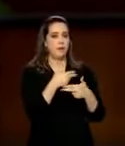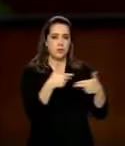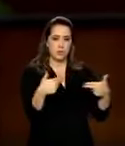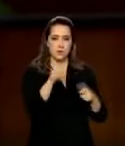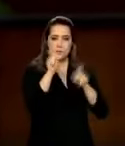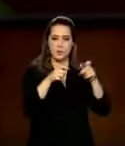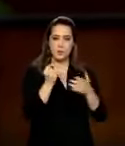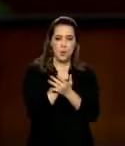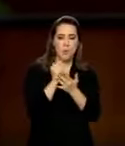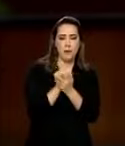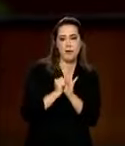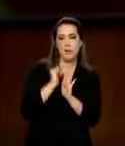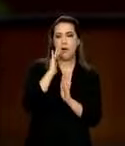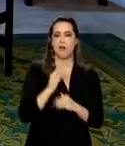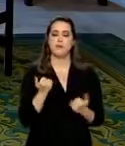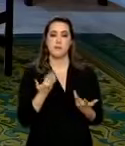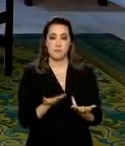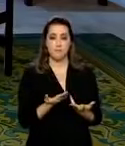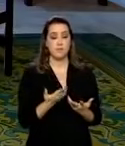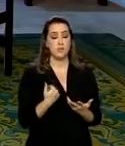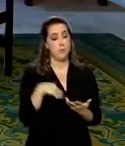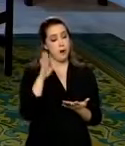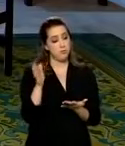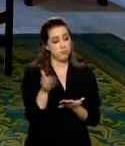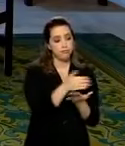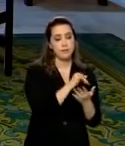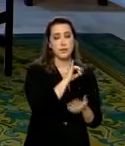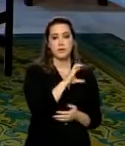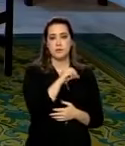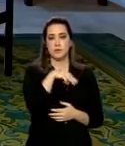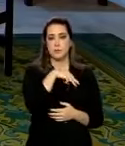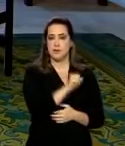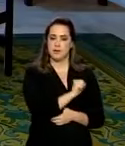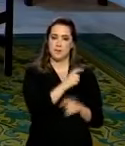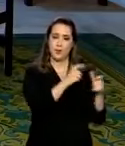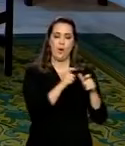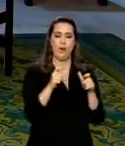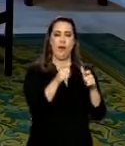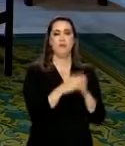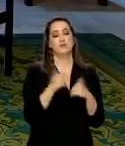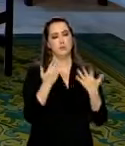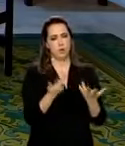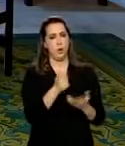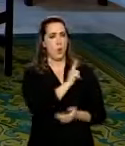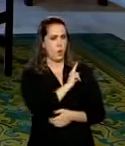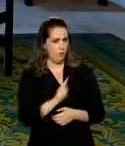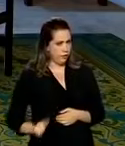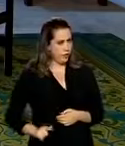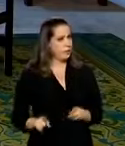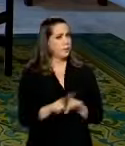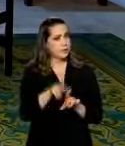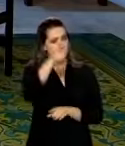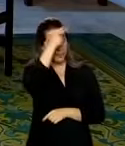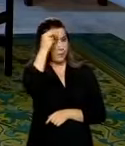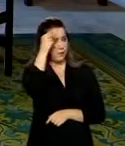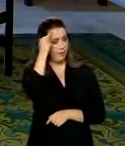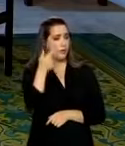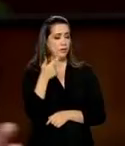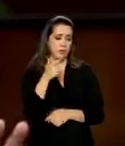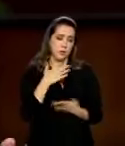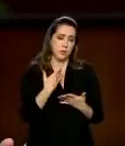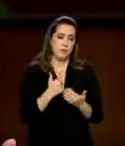aumentou a arrecadação de ICMS. Então, direto e indiretamente, governadores e prefeitos ganharam muito. Você sabia que pela primeira vez na